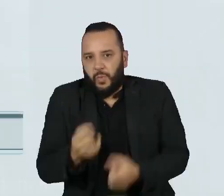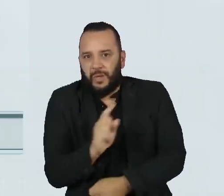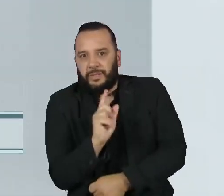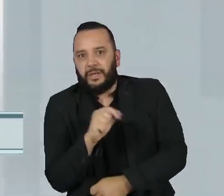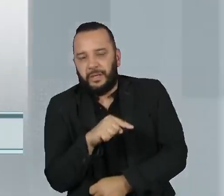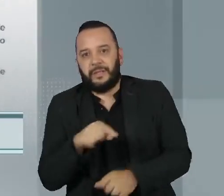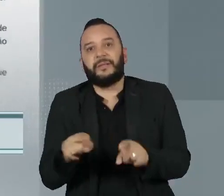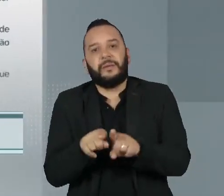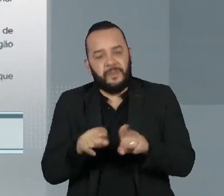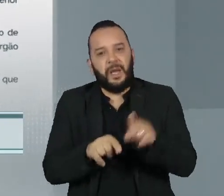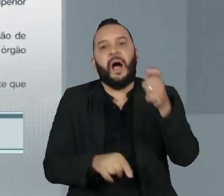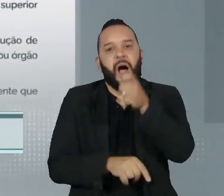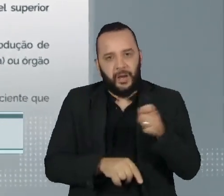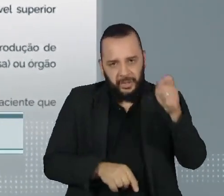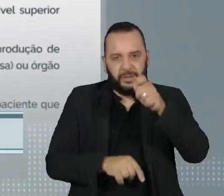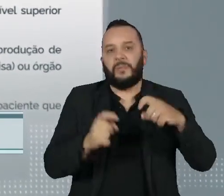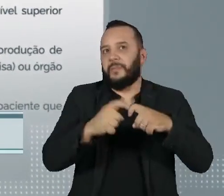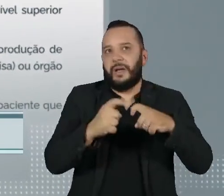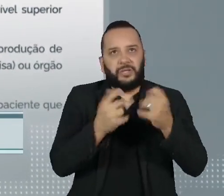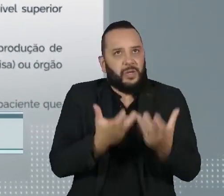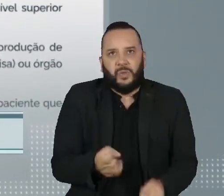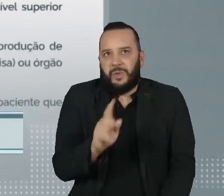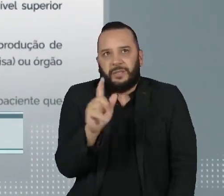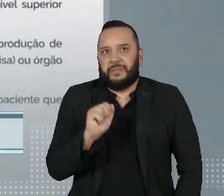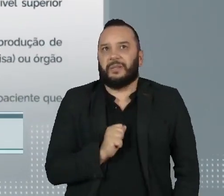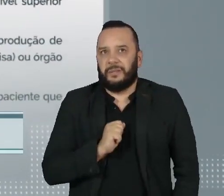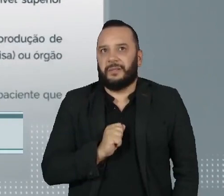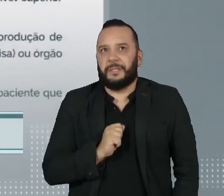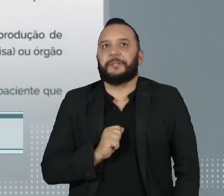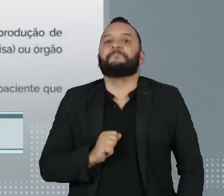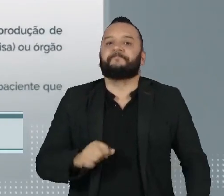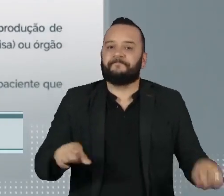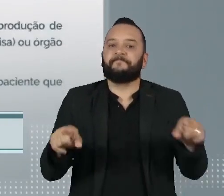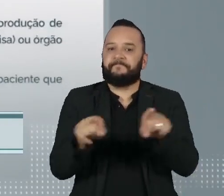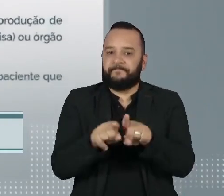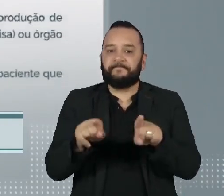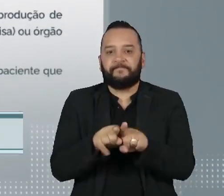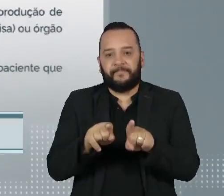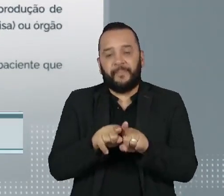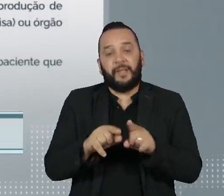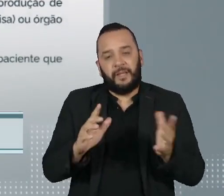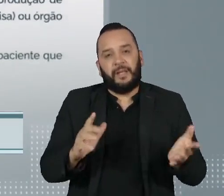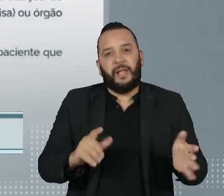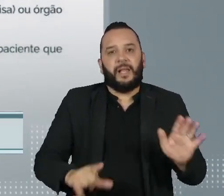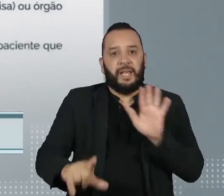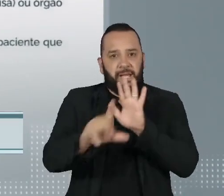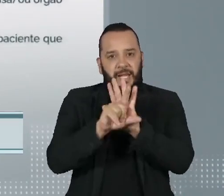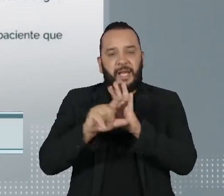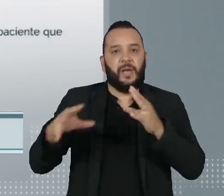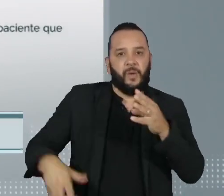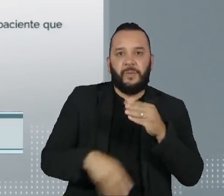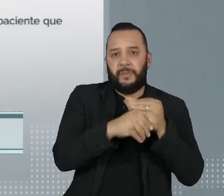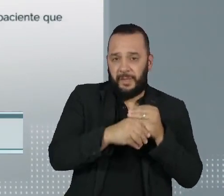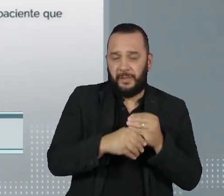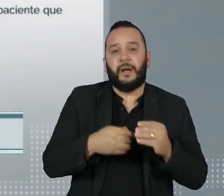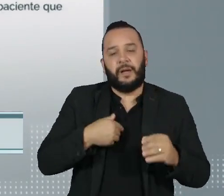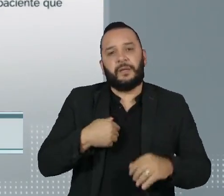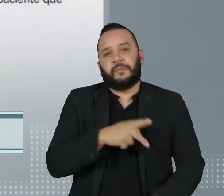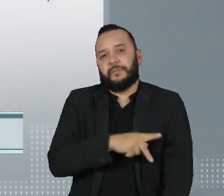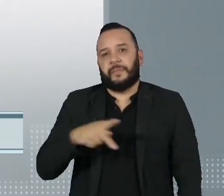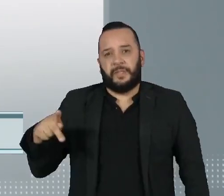médicas. O que aconteceu foi que, com a publicação da lei complementar que o